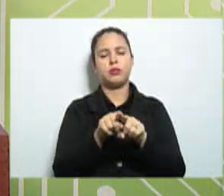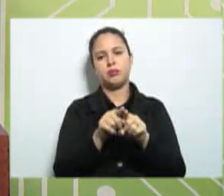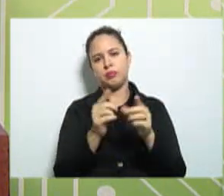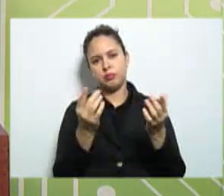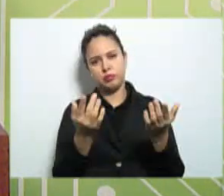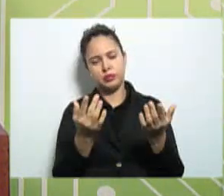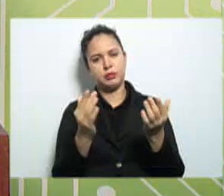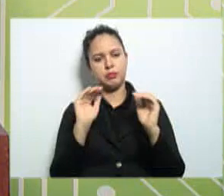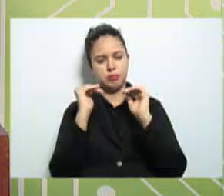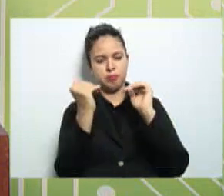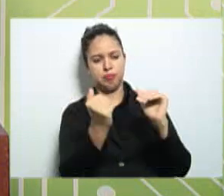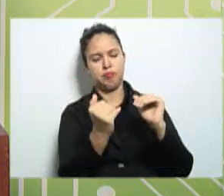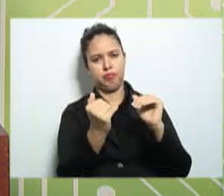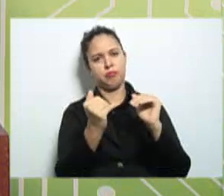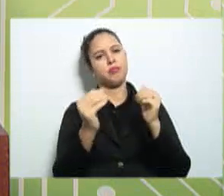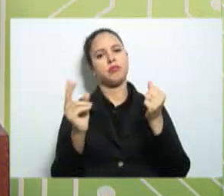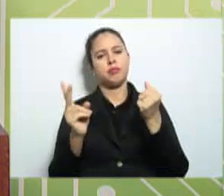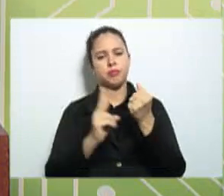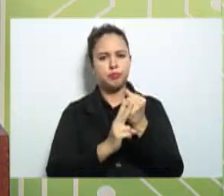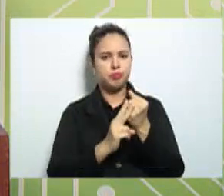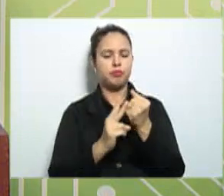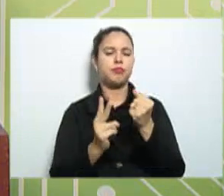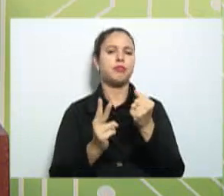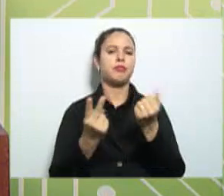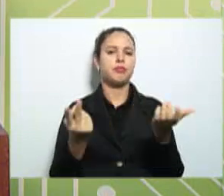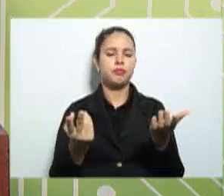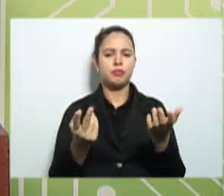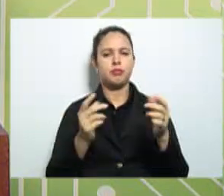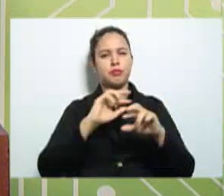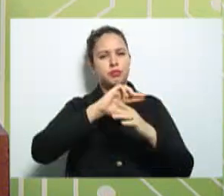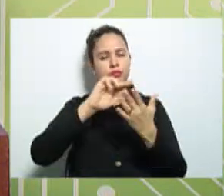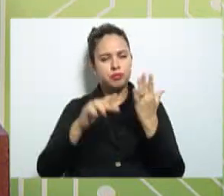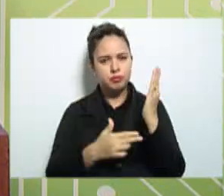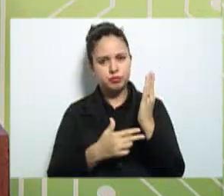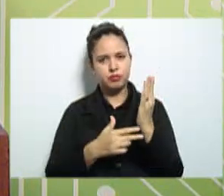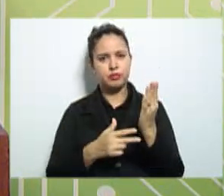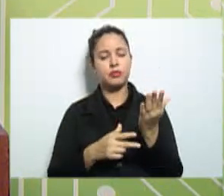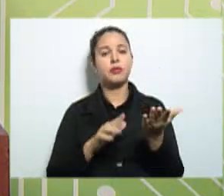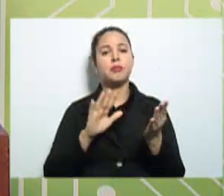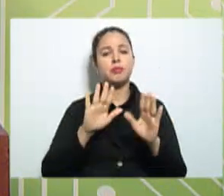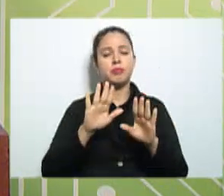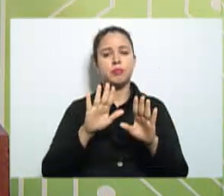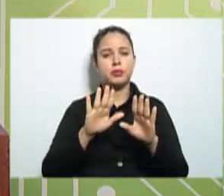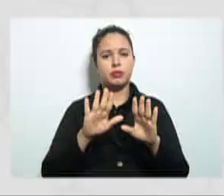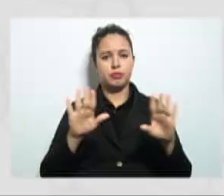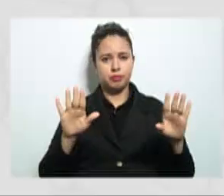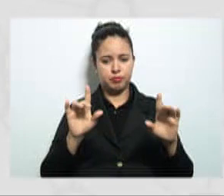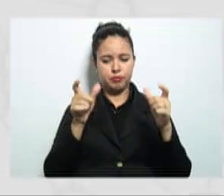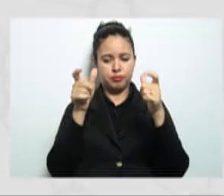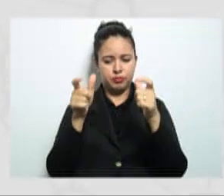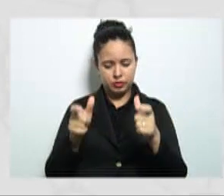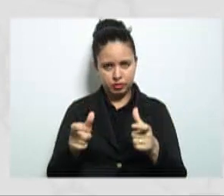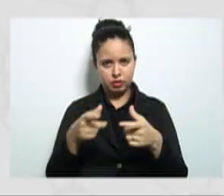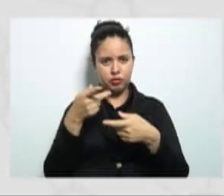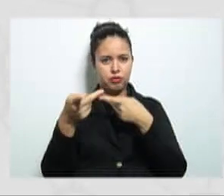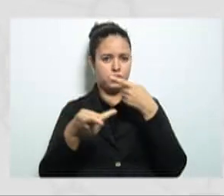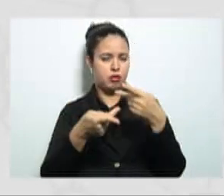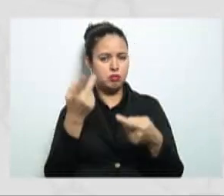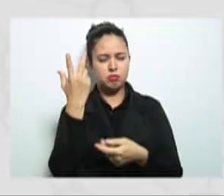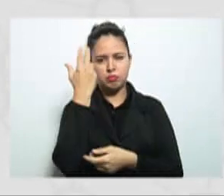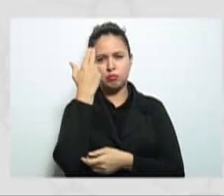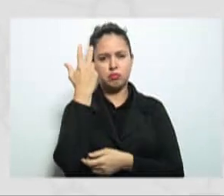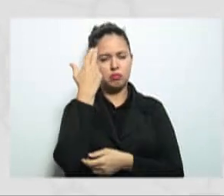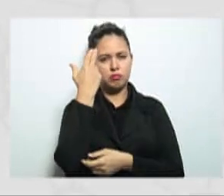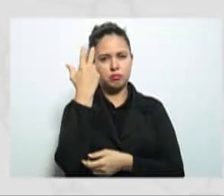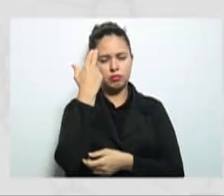a questão da regência. Mas, em situações de fala mais informais, nós podemos utilizar a linguagem não padrão, não